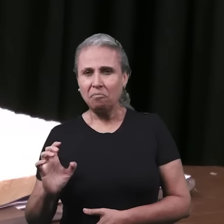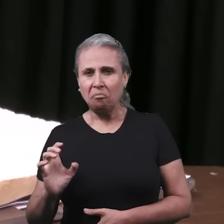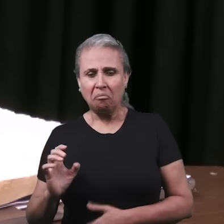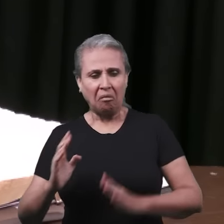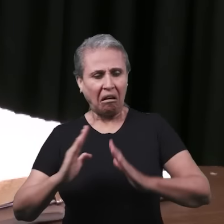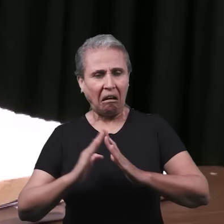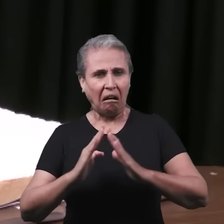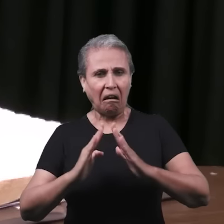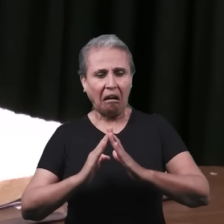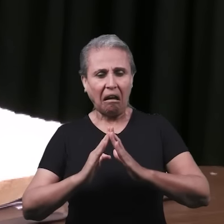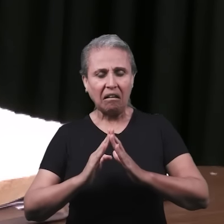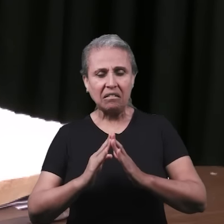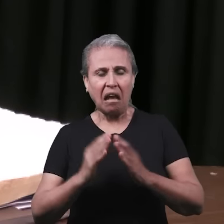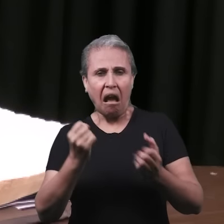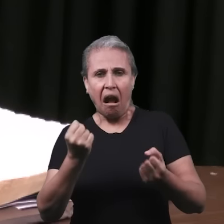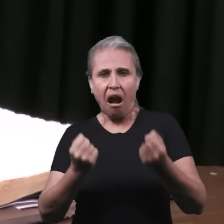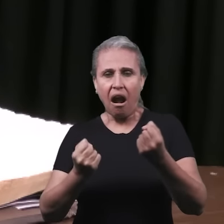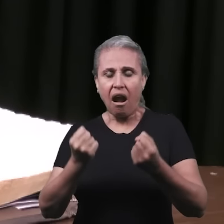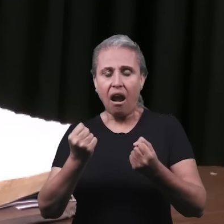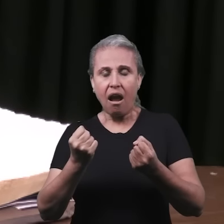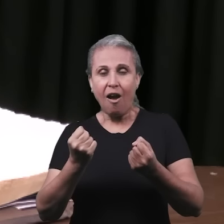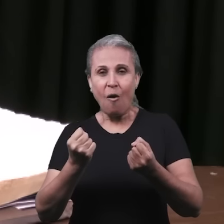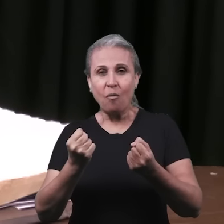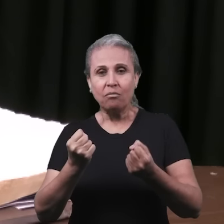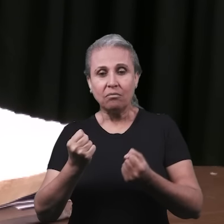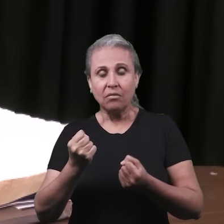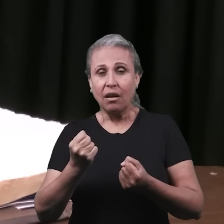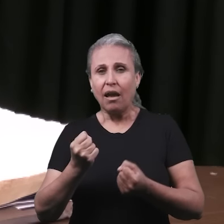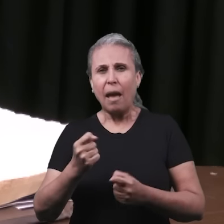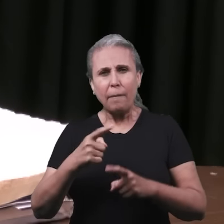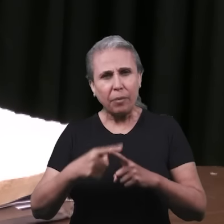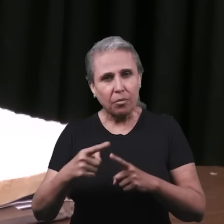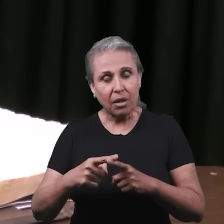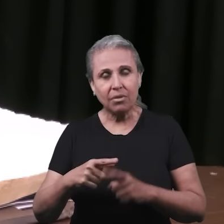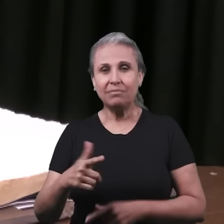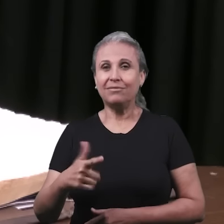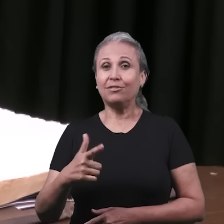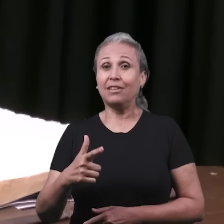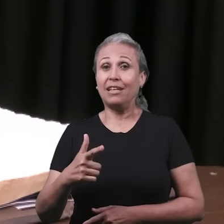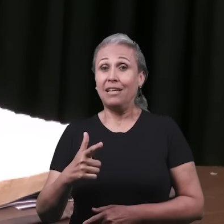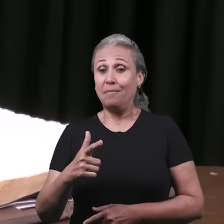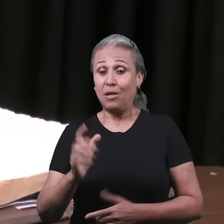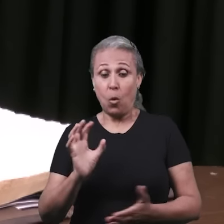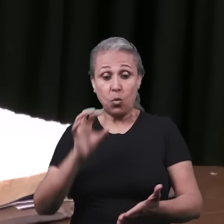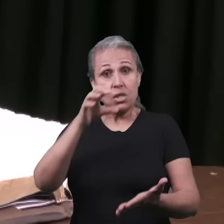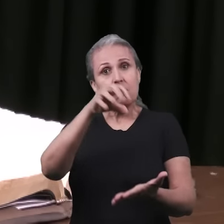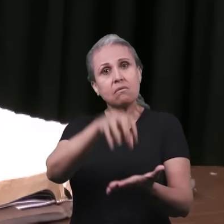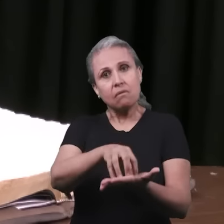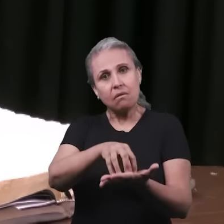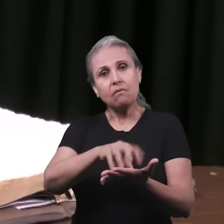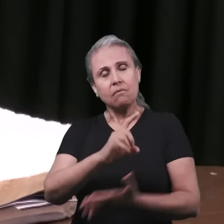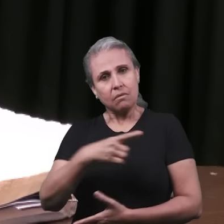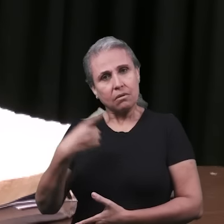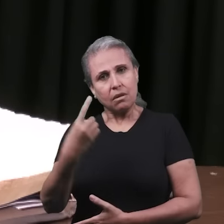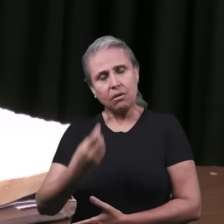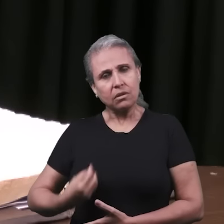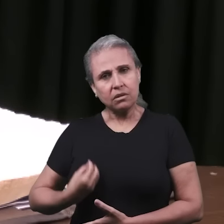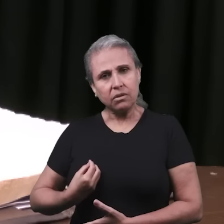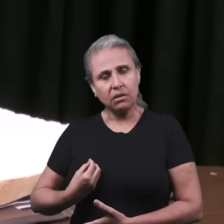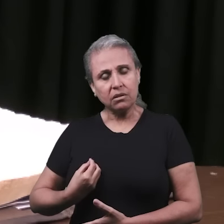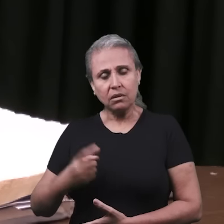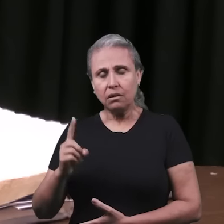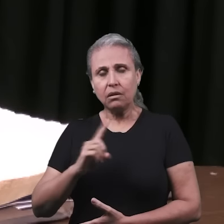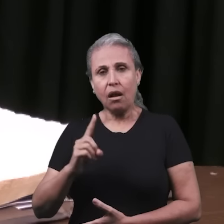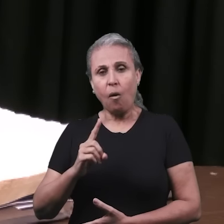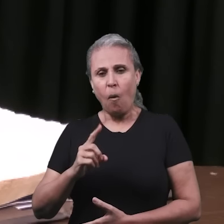isso ocupa o centro da nossa vida, quando o material governa o espiritual. E nós sabemos